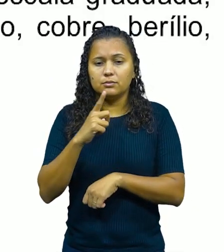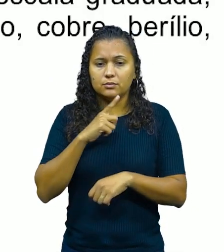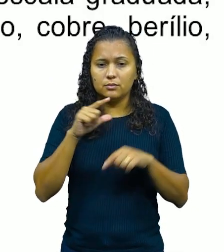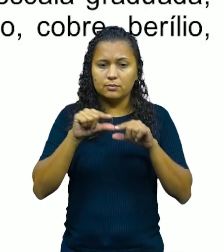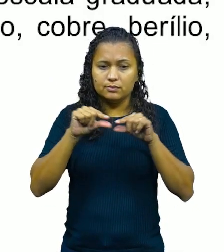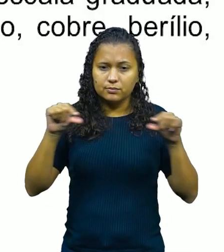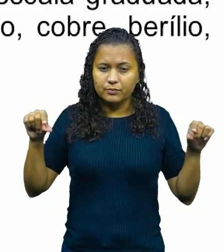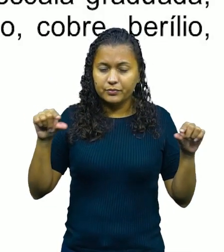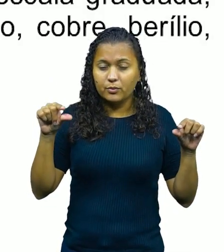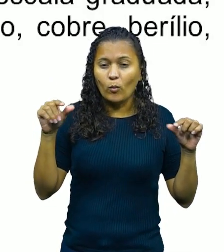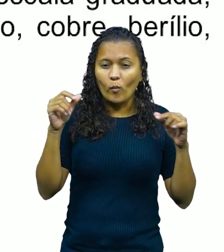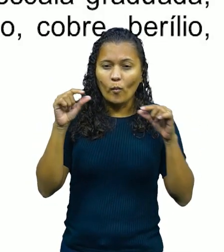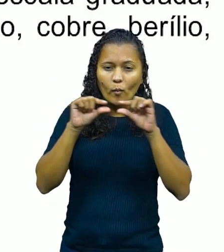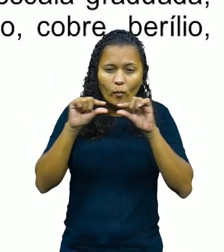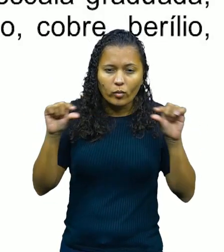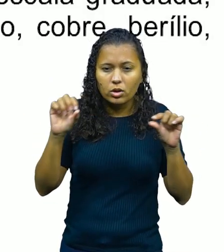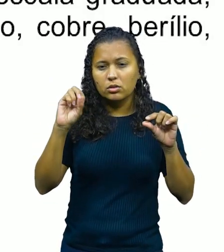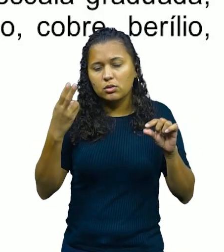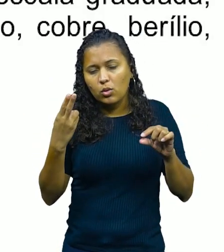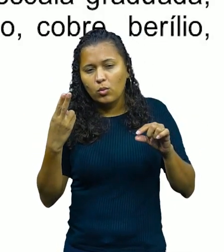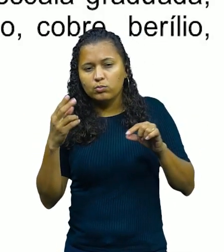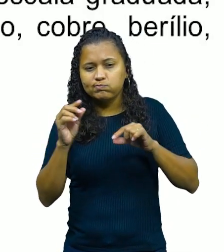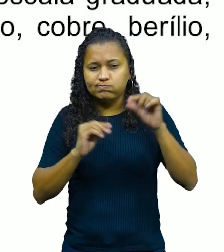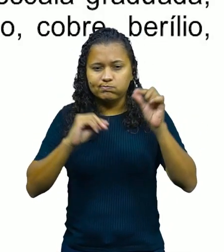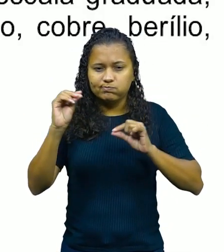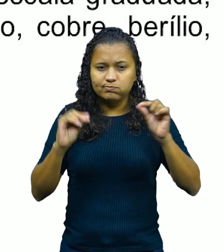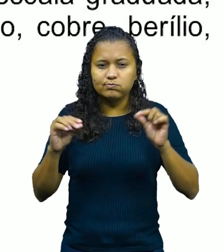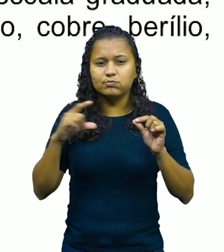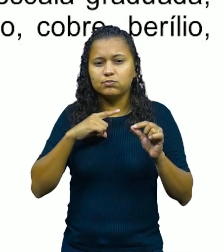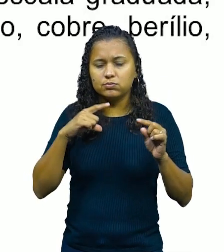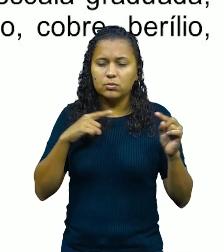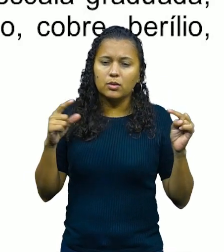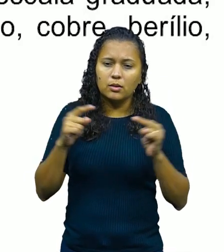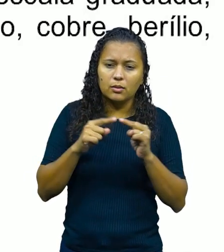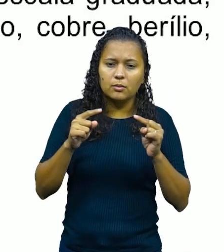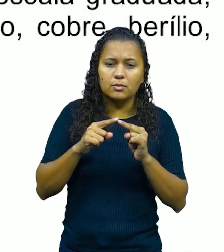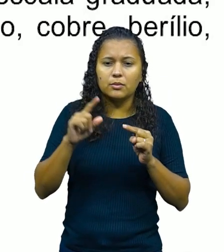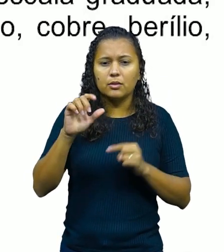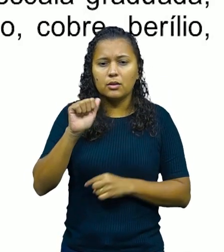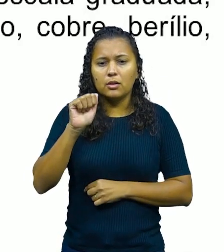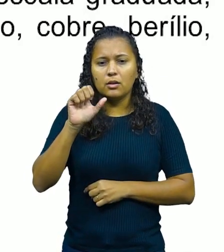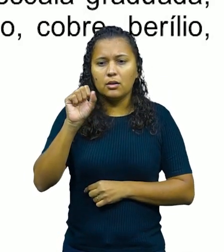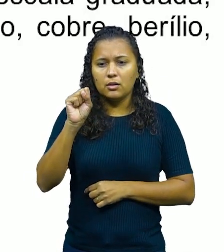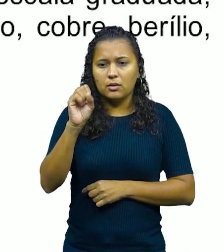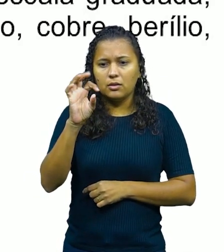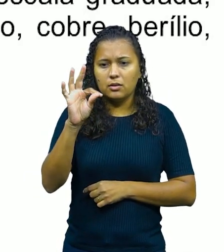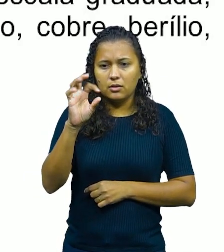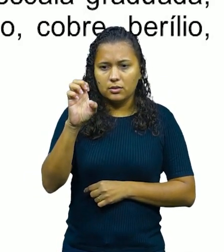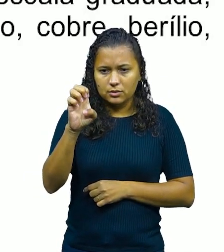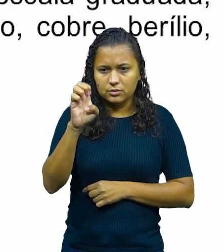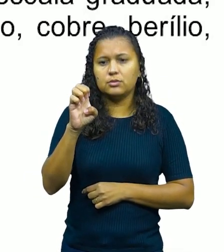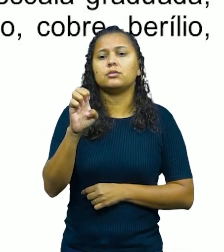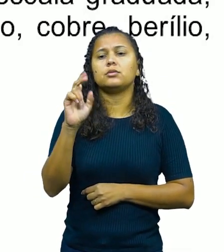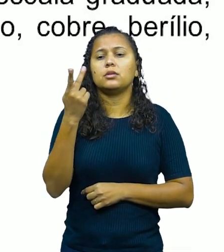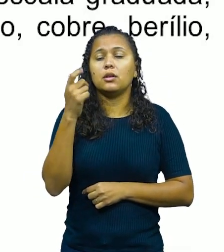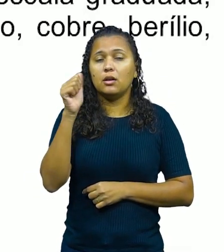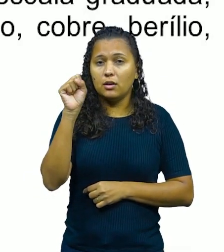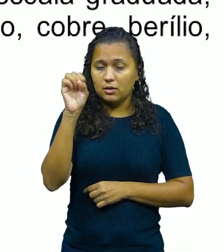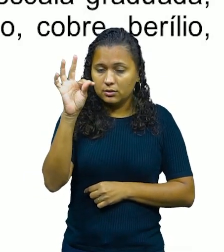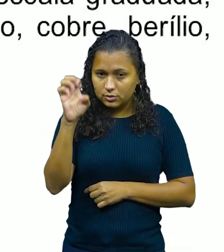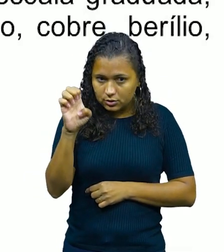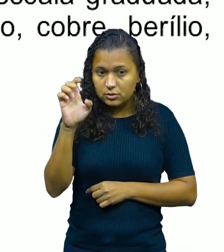São feitos em uma chapa metálica lisa ou enrugada, ligadas a pontos por meio de uma haste. O movimento